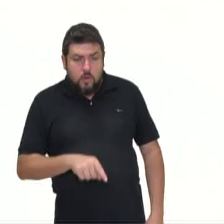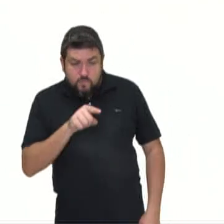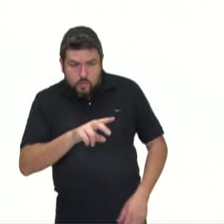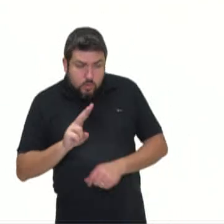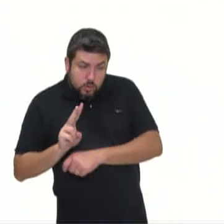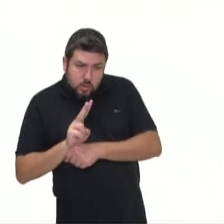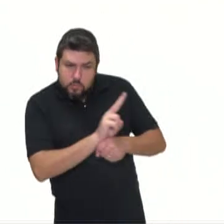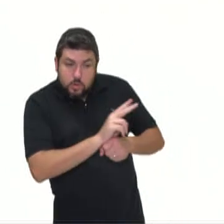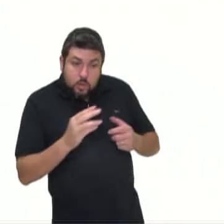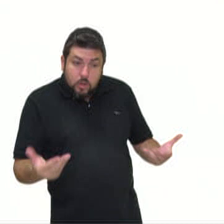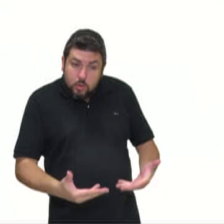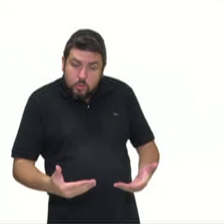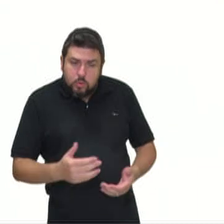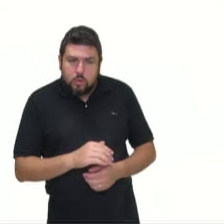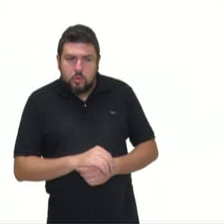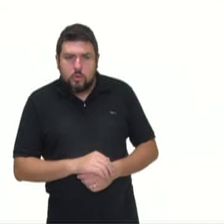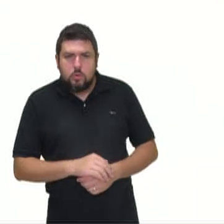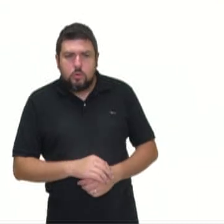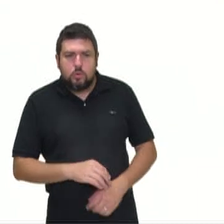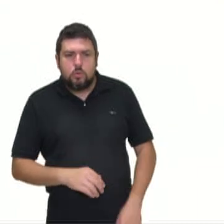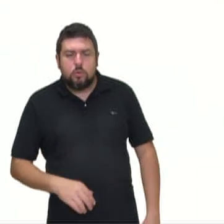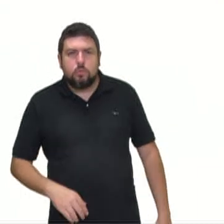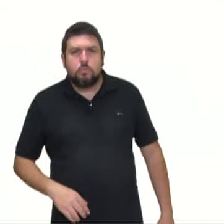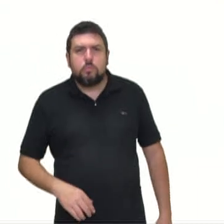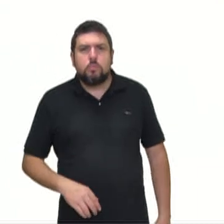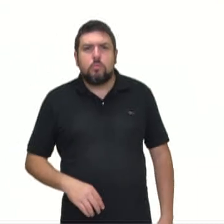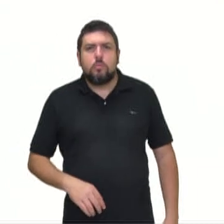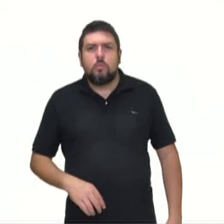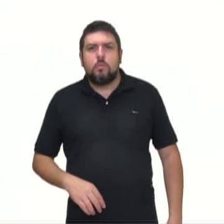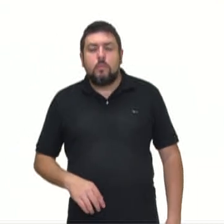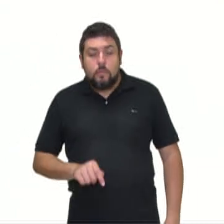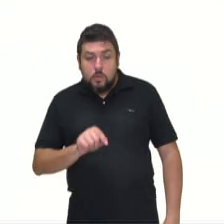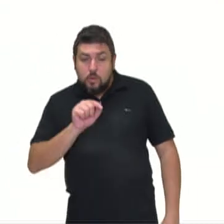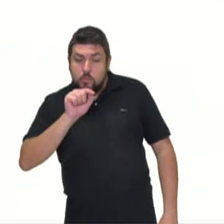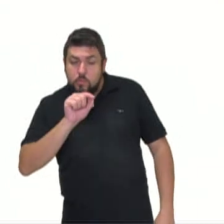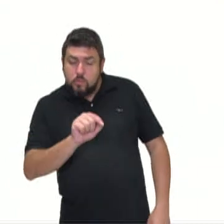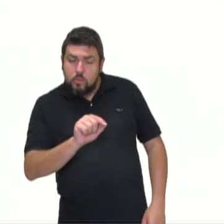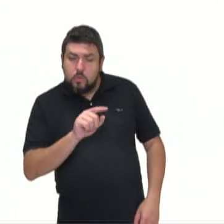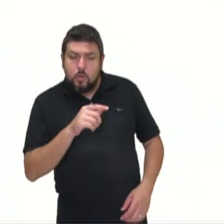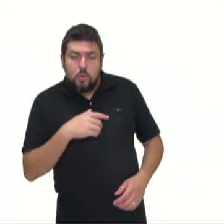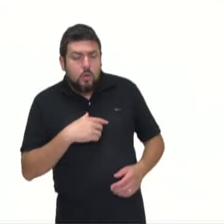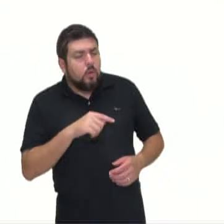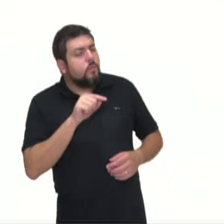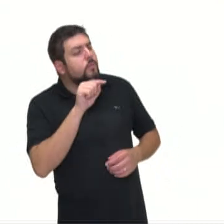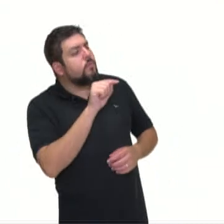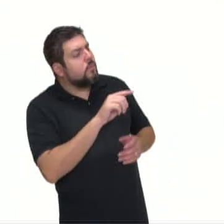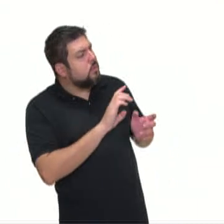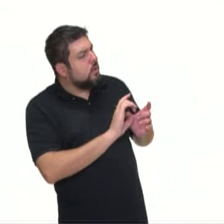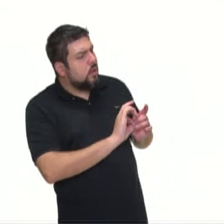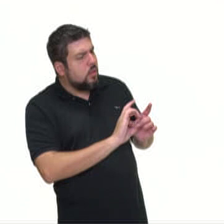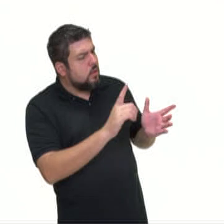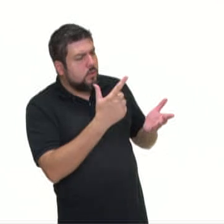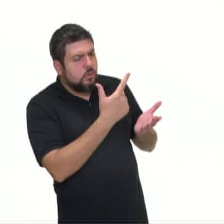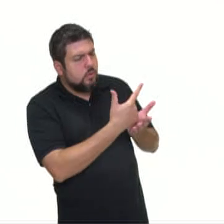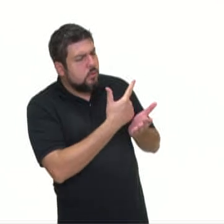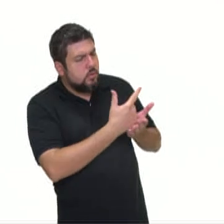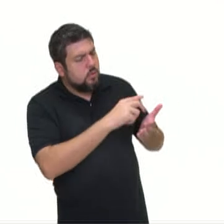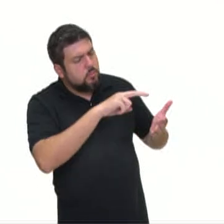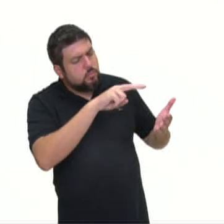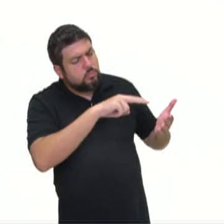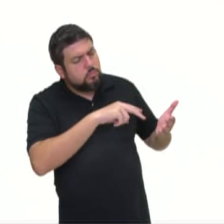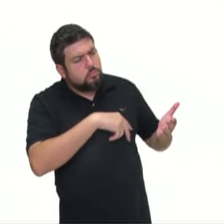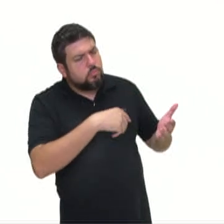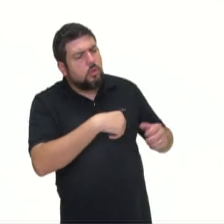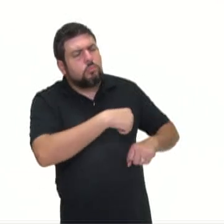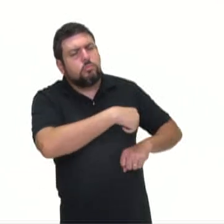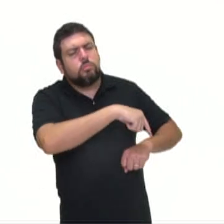livro agora mesmo, e para mim, e você fica com o livro por quanto tempo quiser. Entendem?